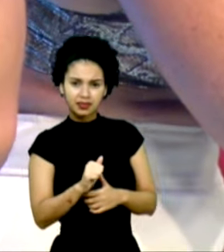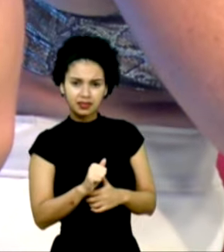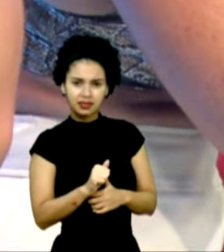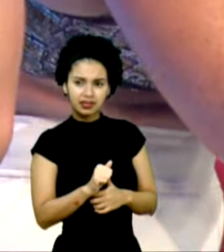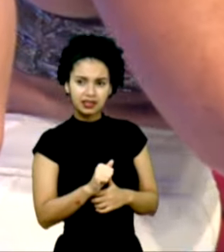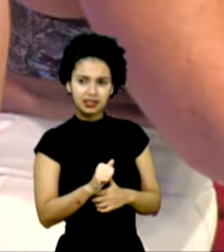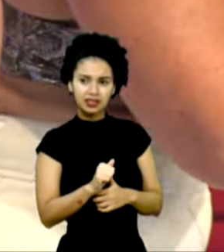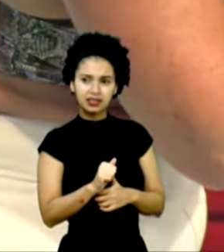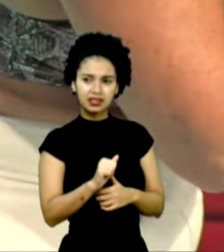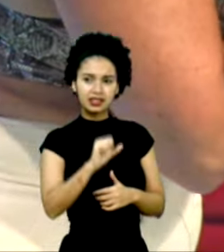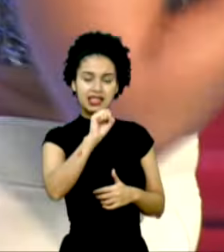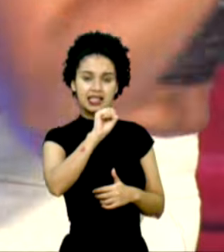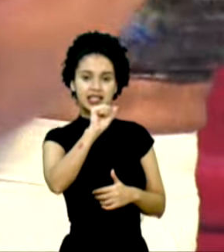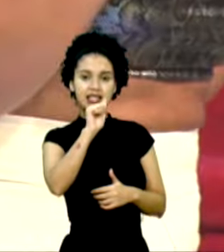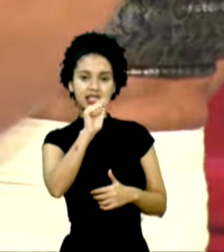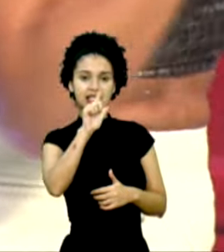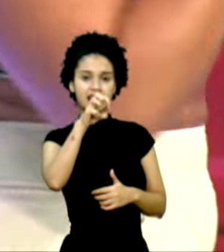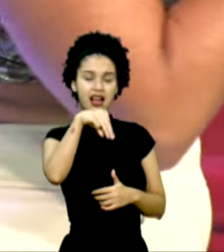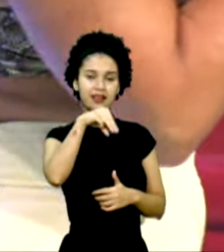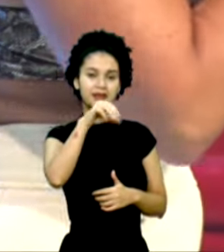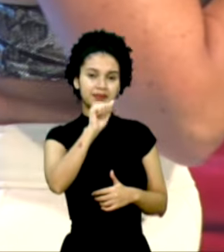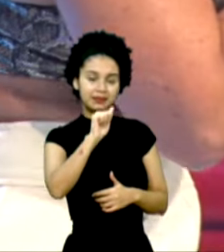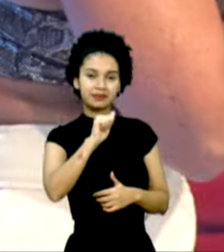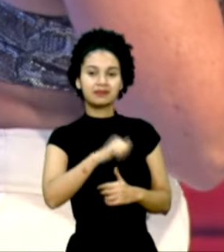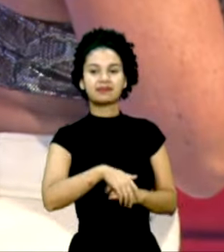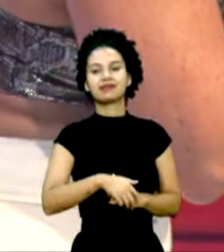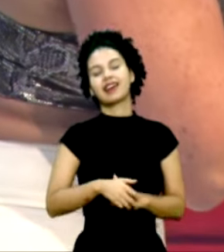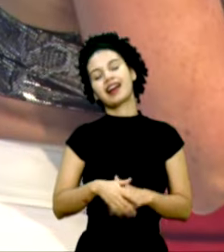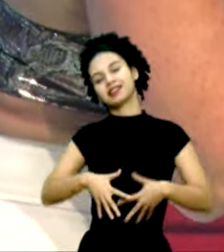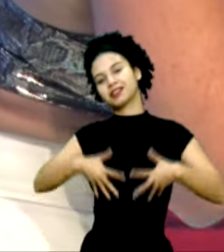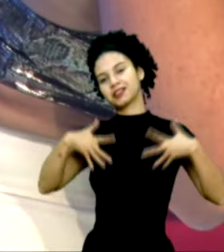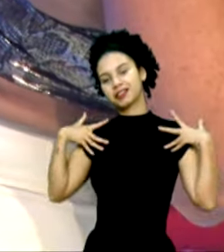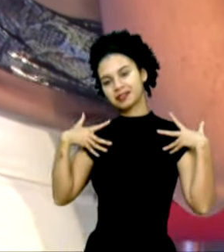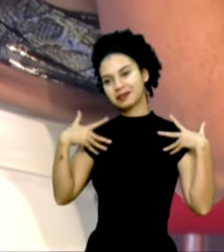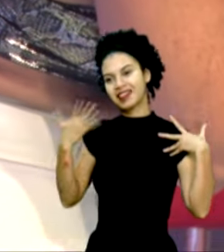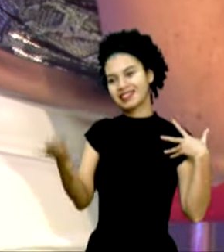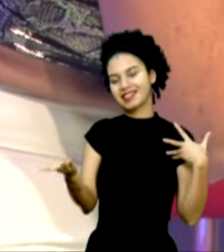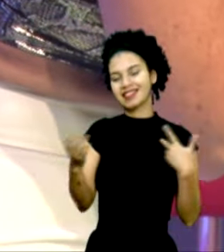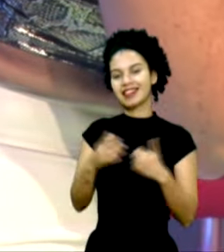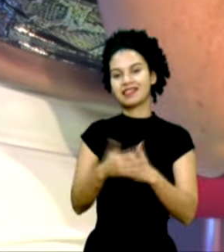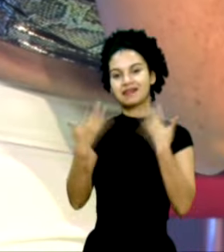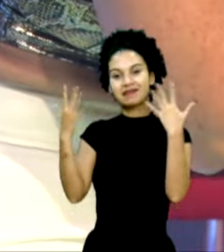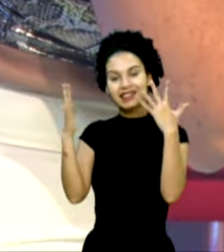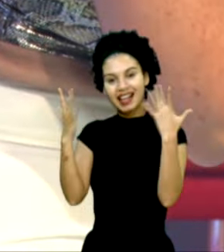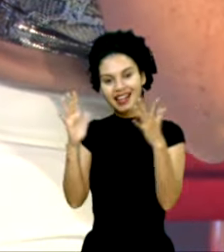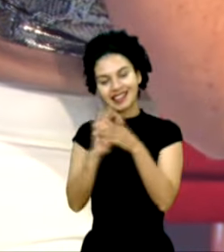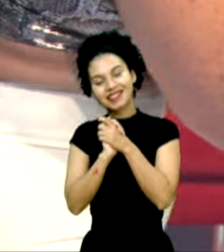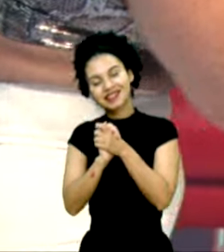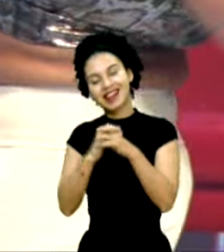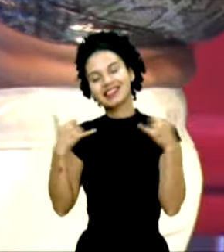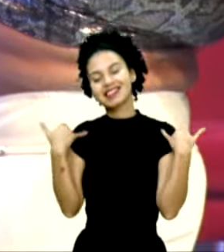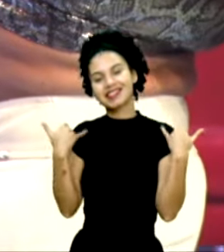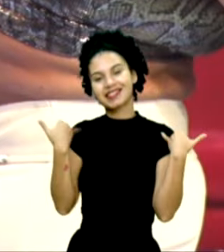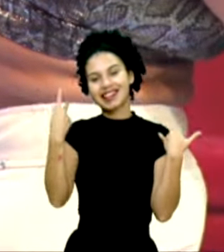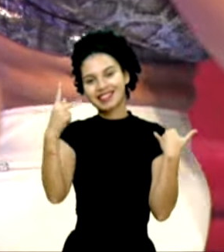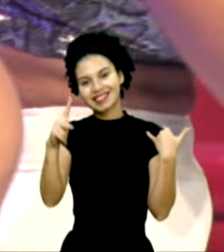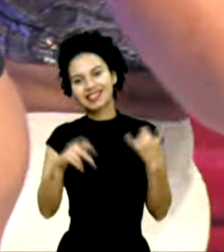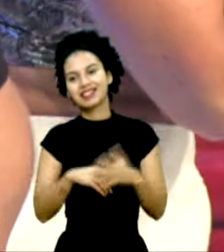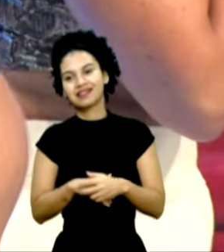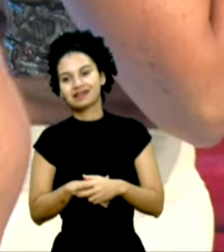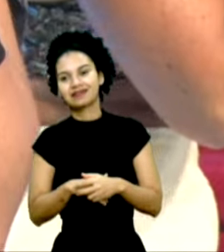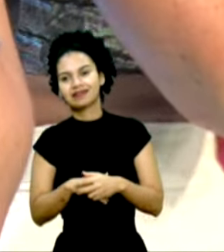Salma. Salma. Salma. Que prazer receber você aqui, parabéns pelo seu aniversário. Sim. Vou